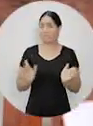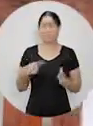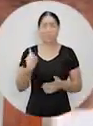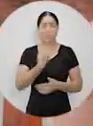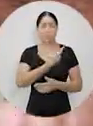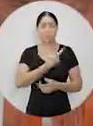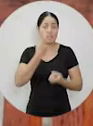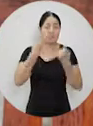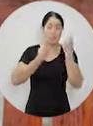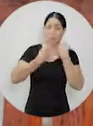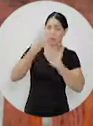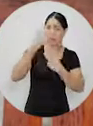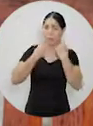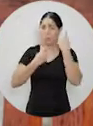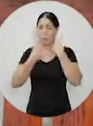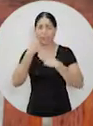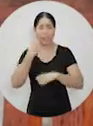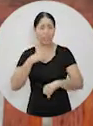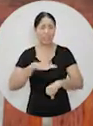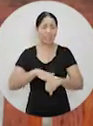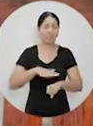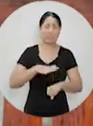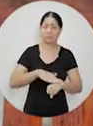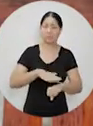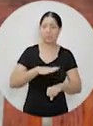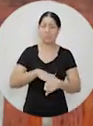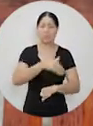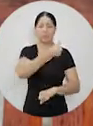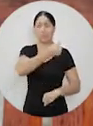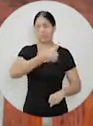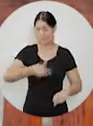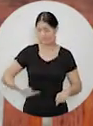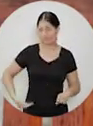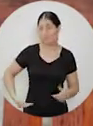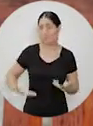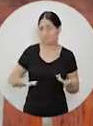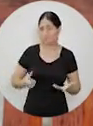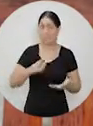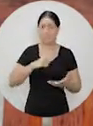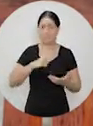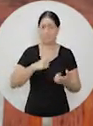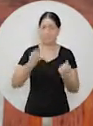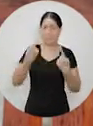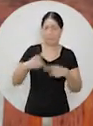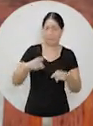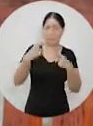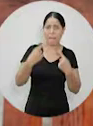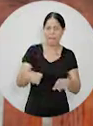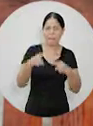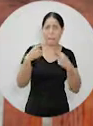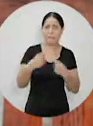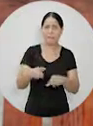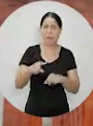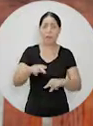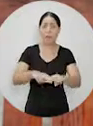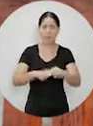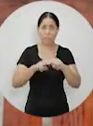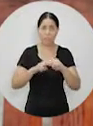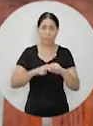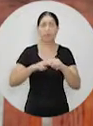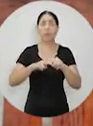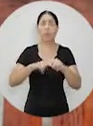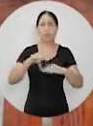não. A Abrage vê com muita preocupação esse momento, porque estão havendo muitos ataques a jornalistas,